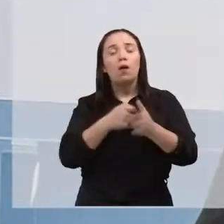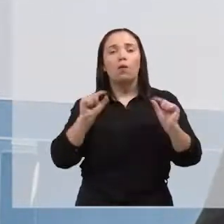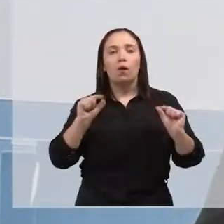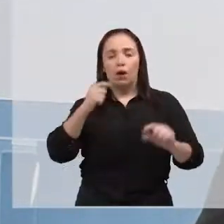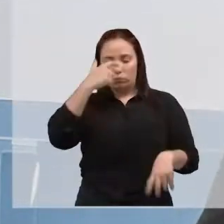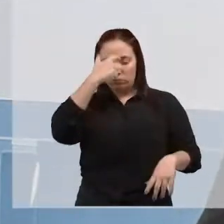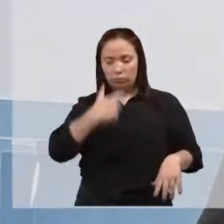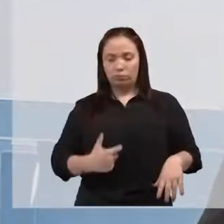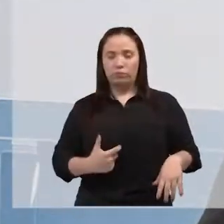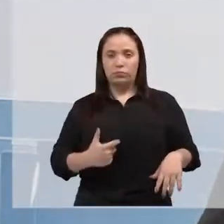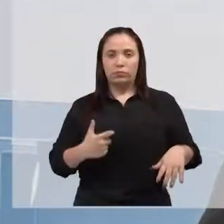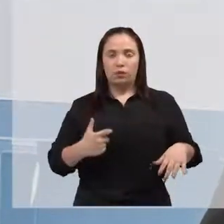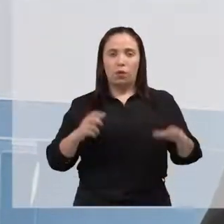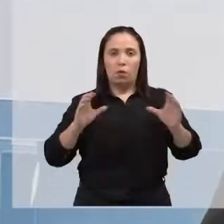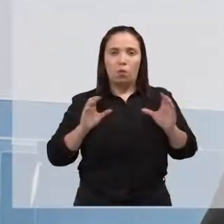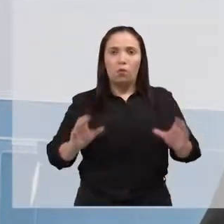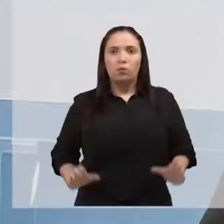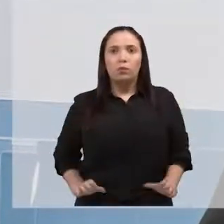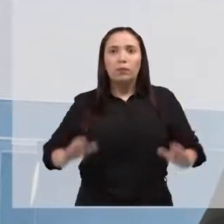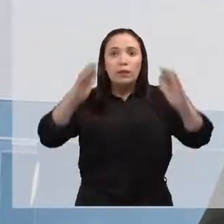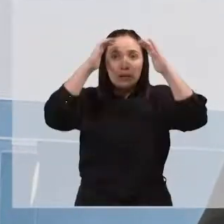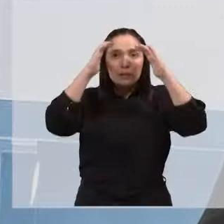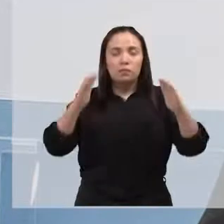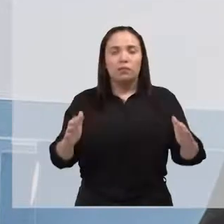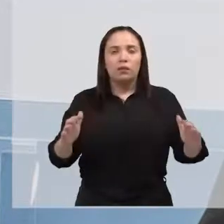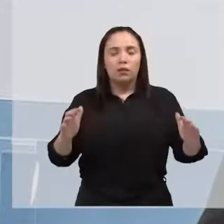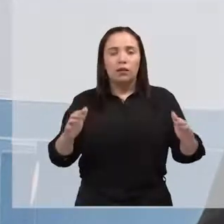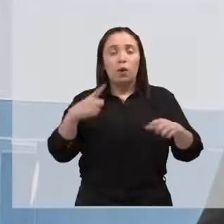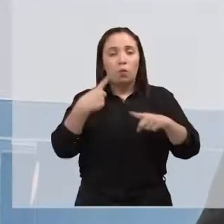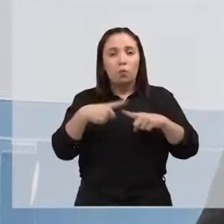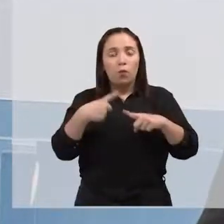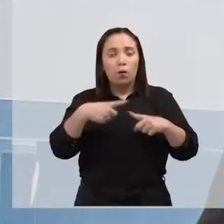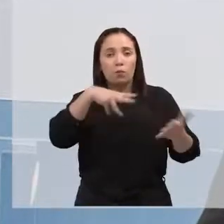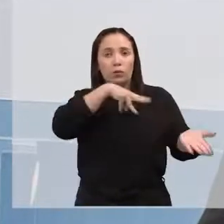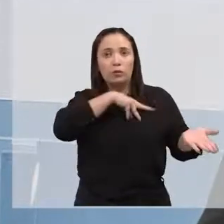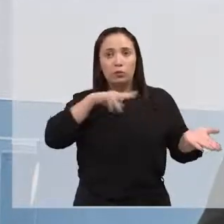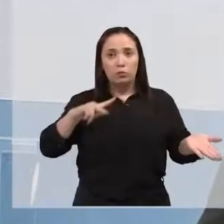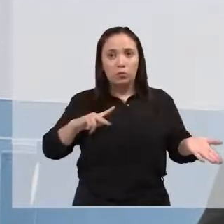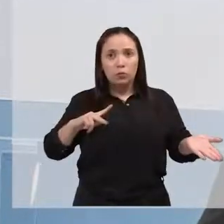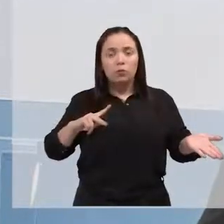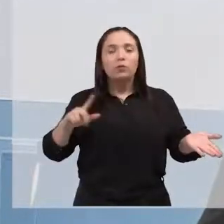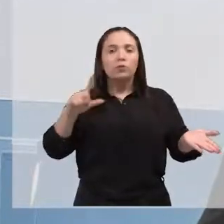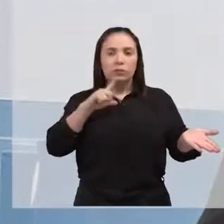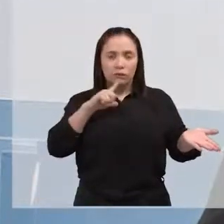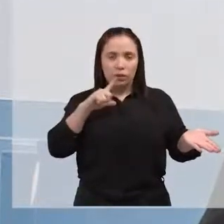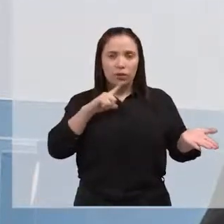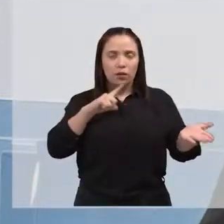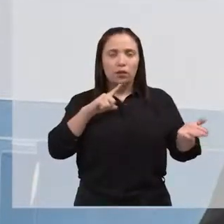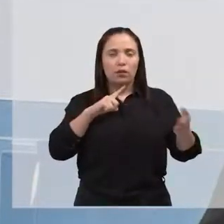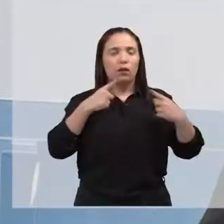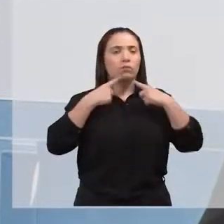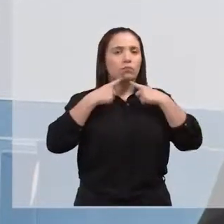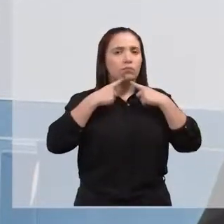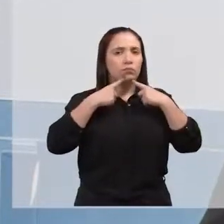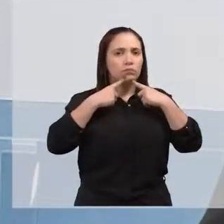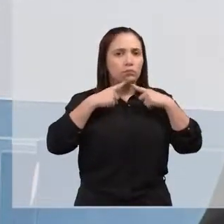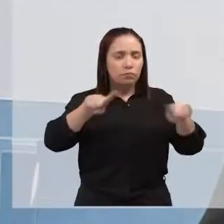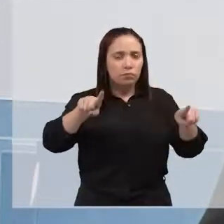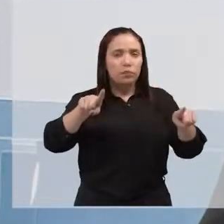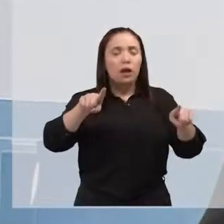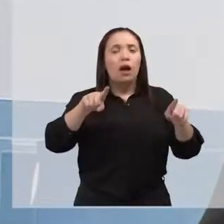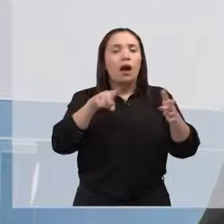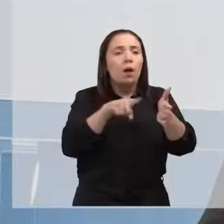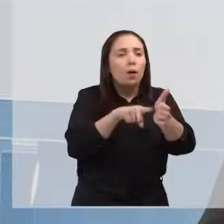postura de respeito ao cidadão. Porque o Ministério Público, ele denuncia, ele não julga e nem